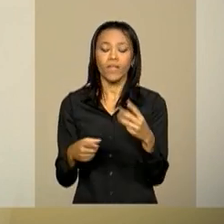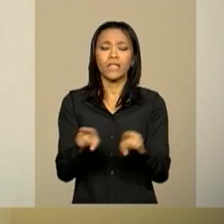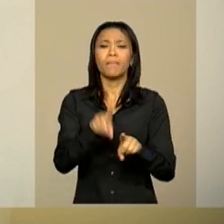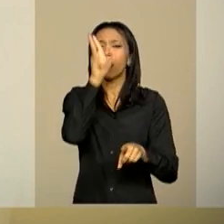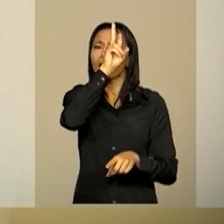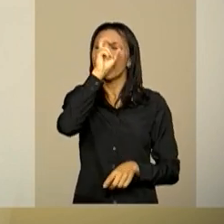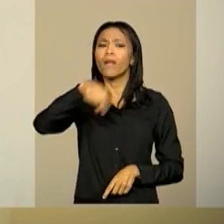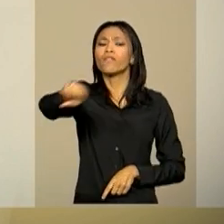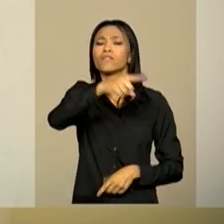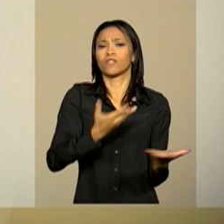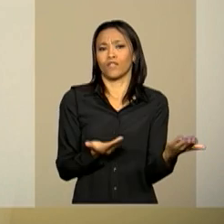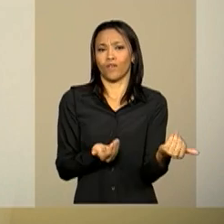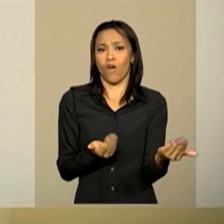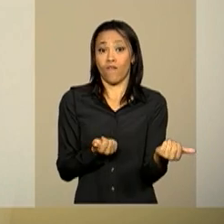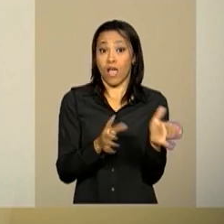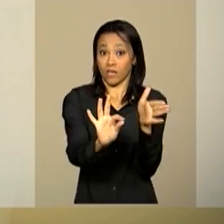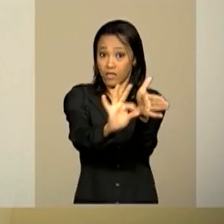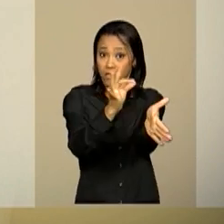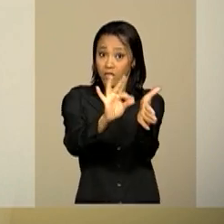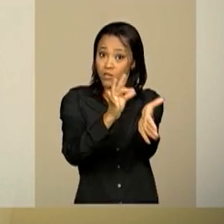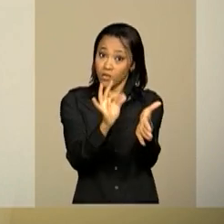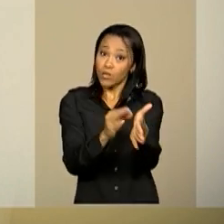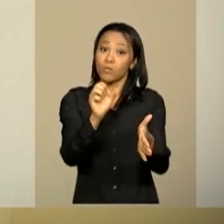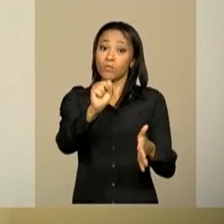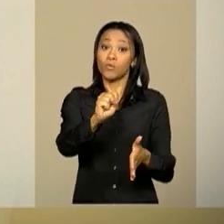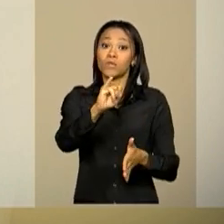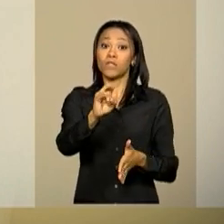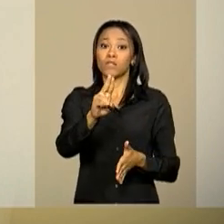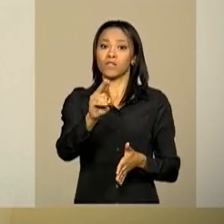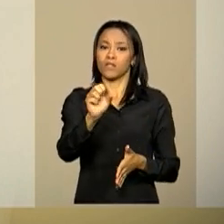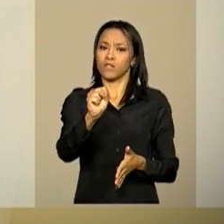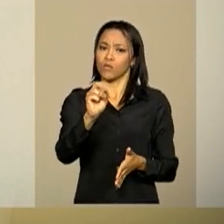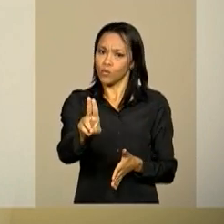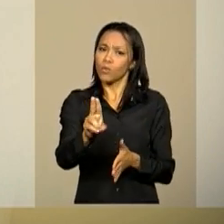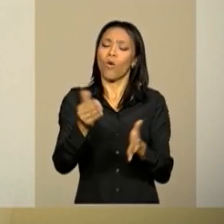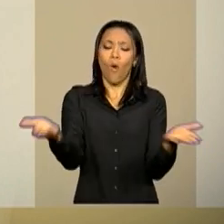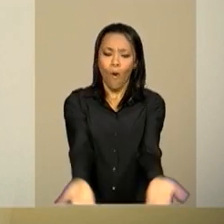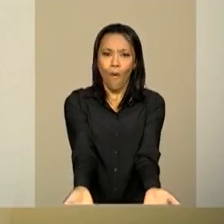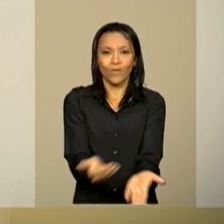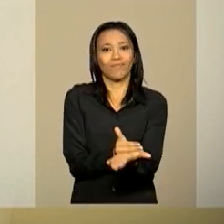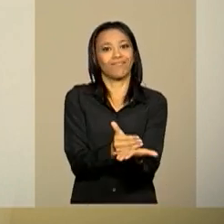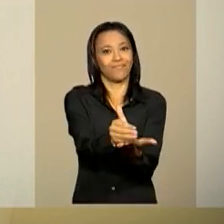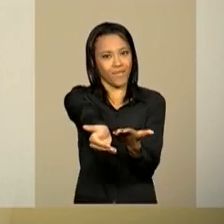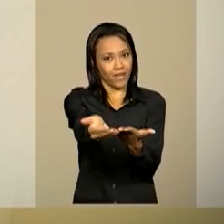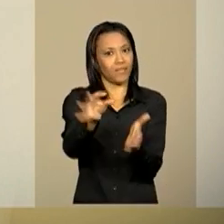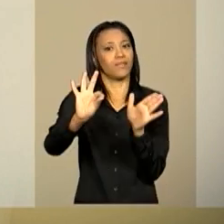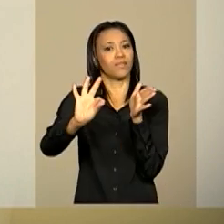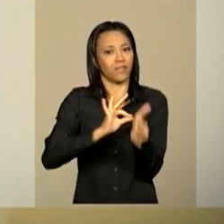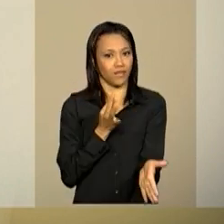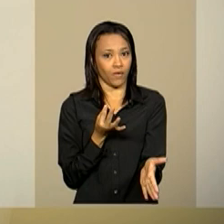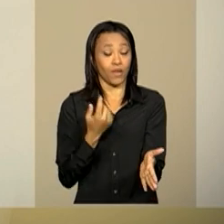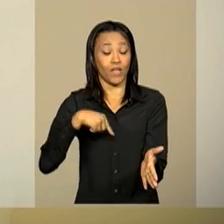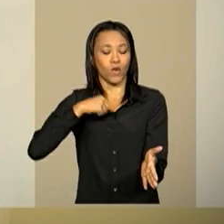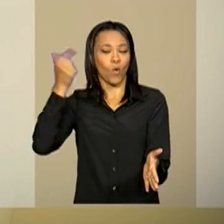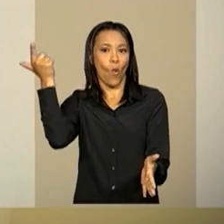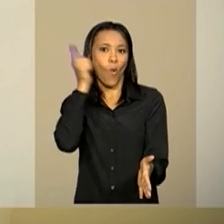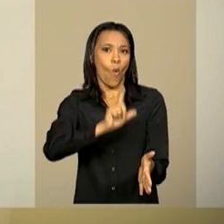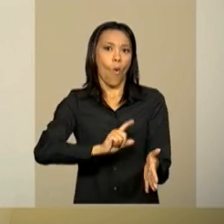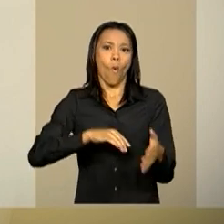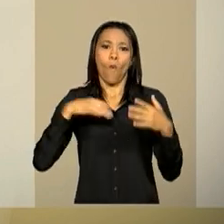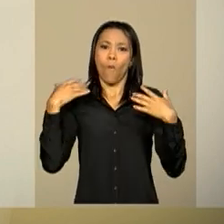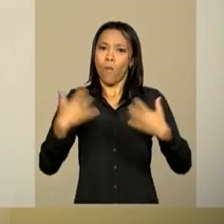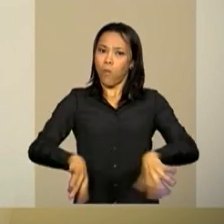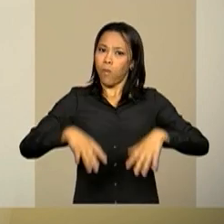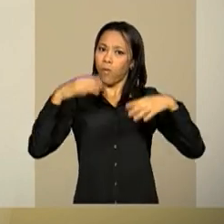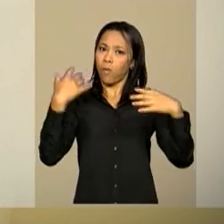nossos jovens que as inscrições para o cizur 2014 começam hoje e neste ano nós batemos um recorde